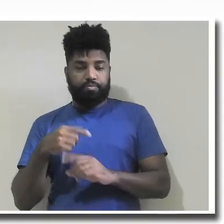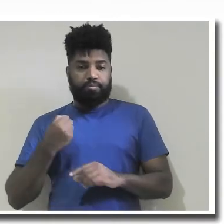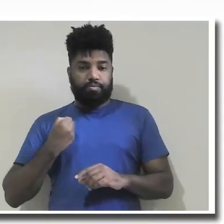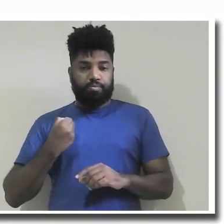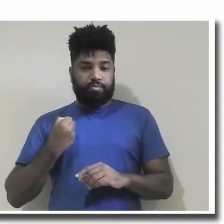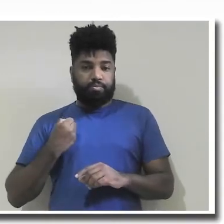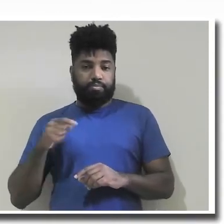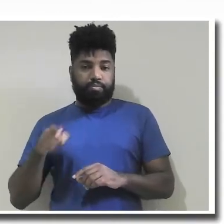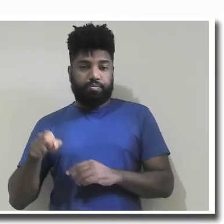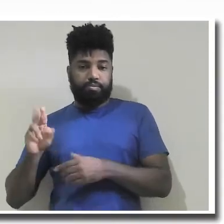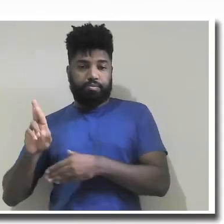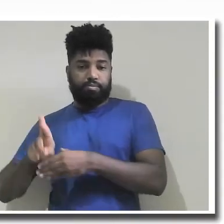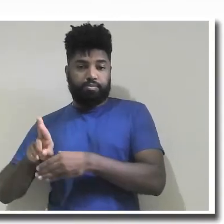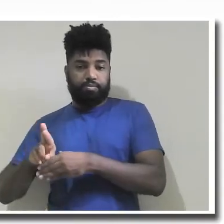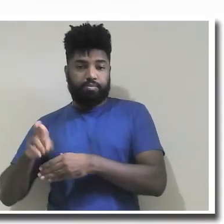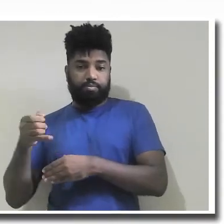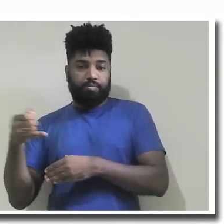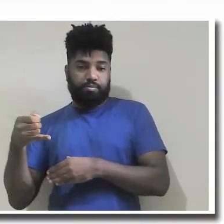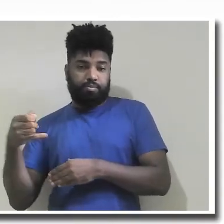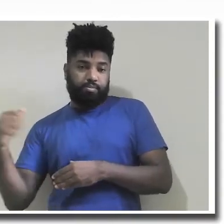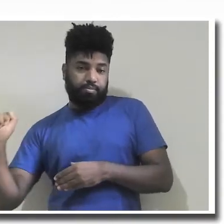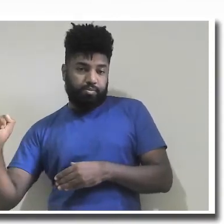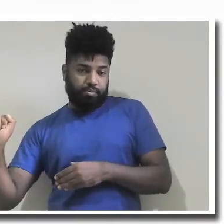a um número real menos A,